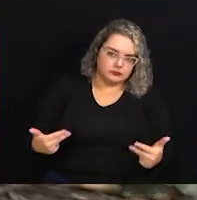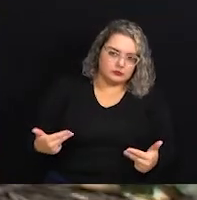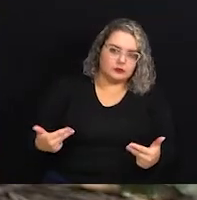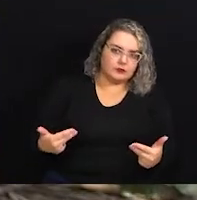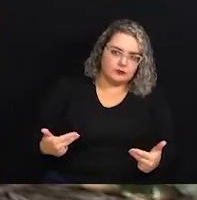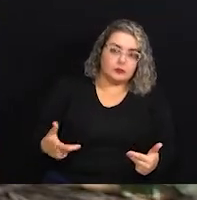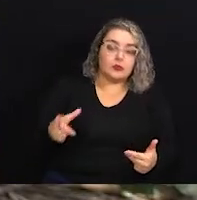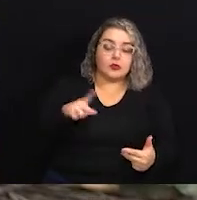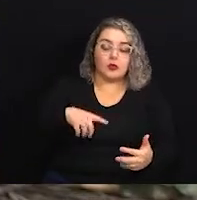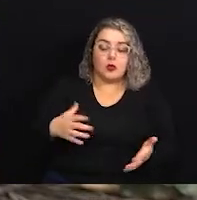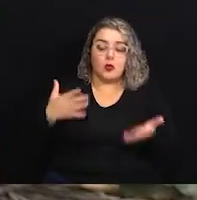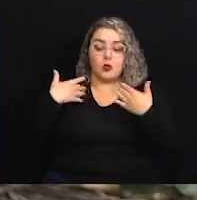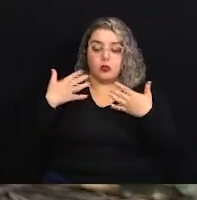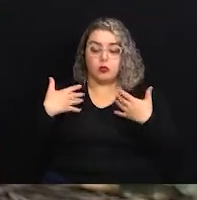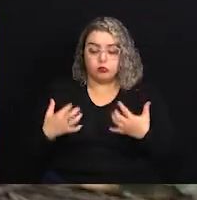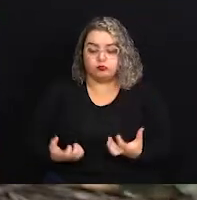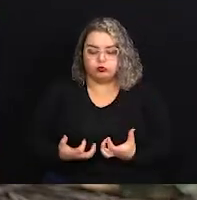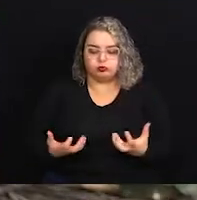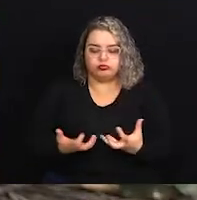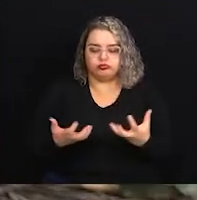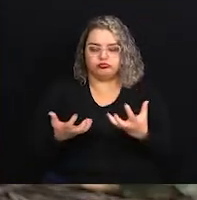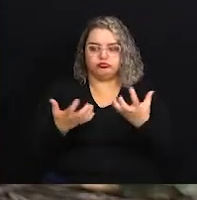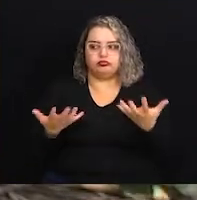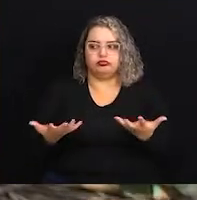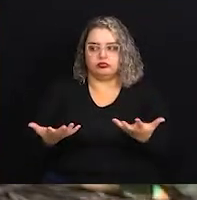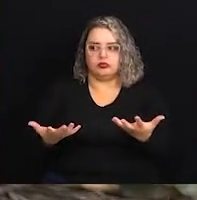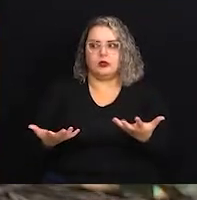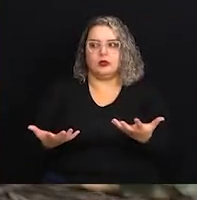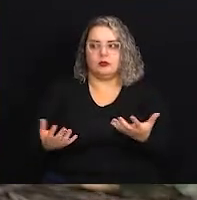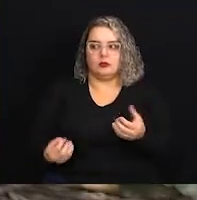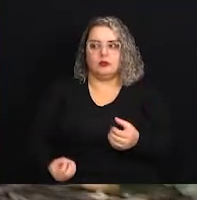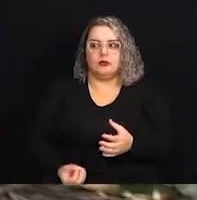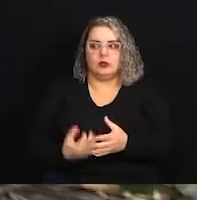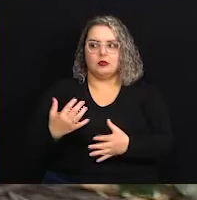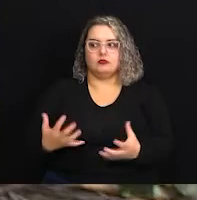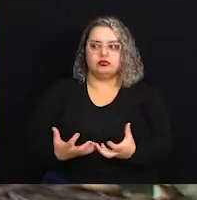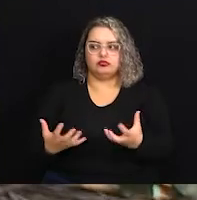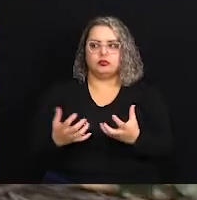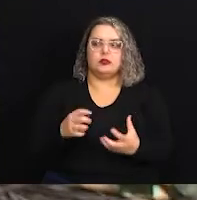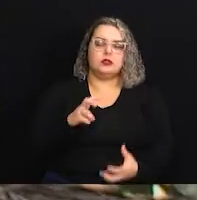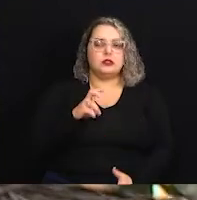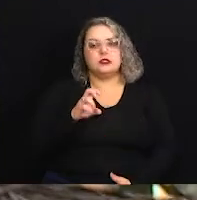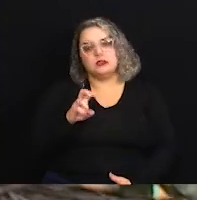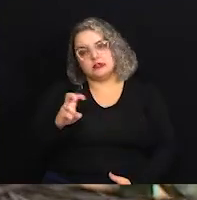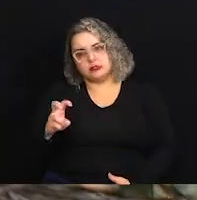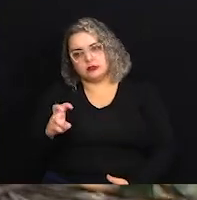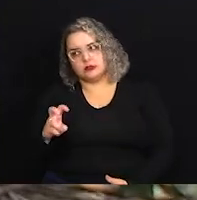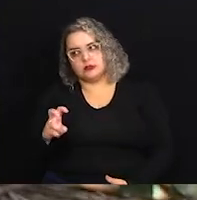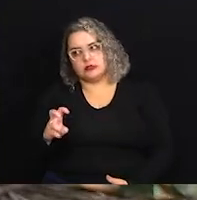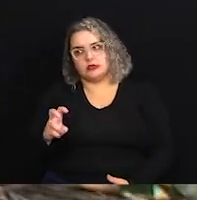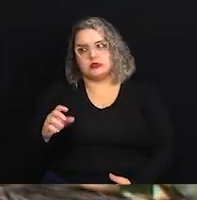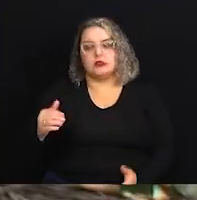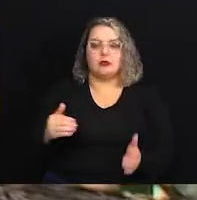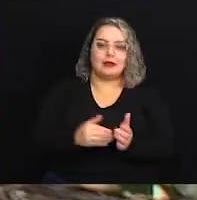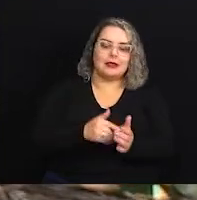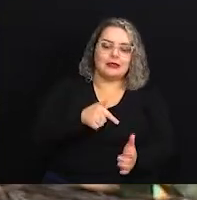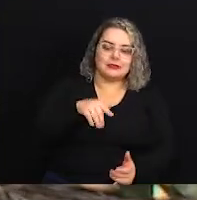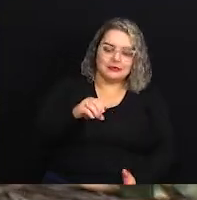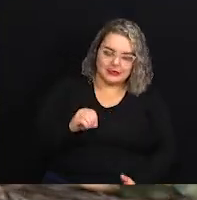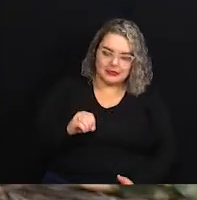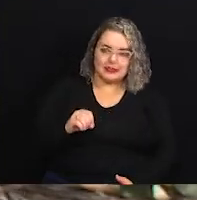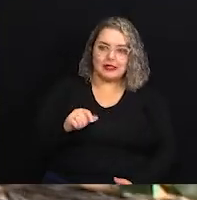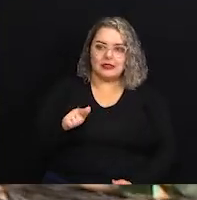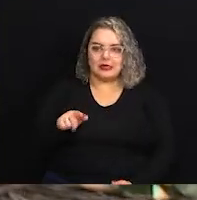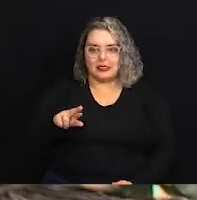esse processo gera um calor, produzindo aí, né, um calor que alcança entre 55 a 70